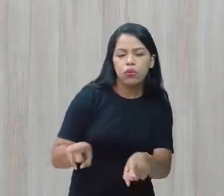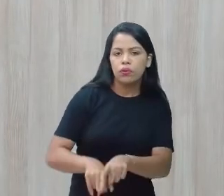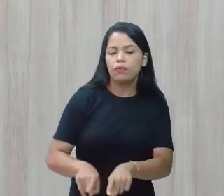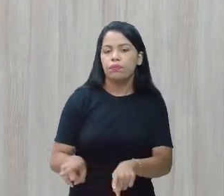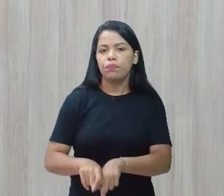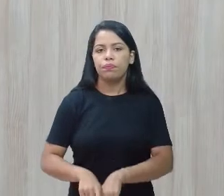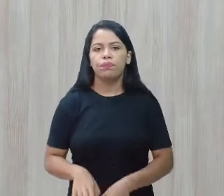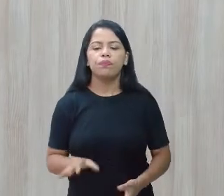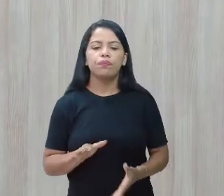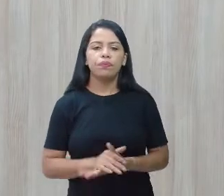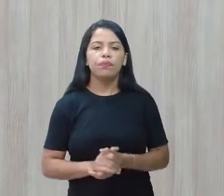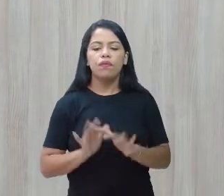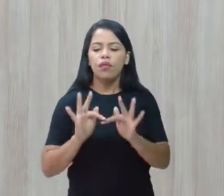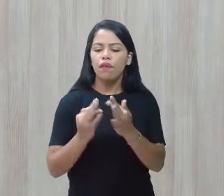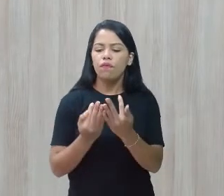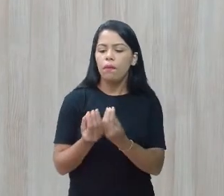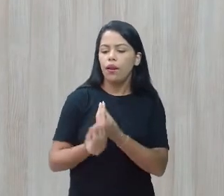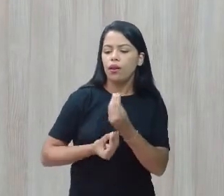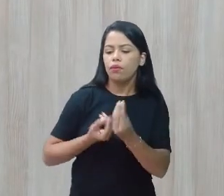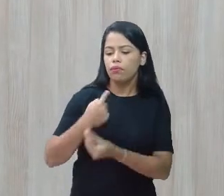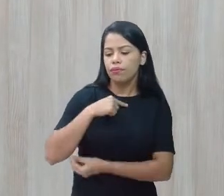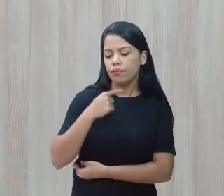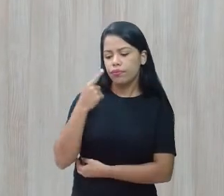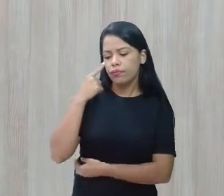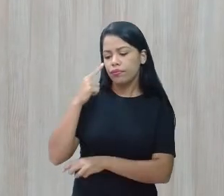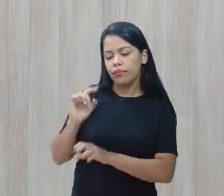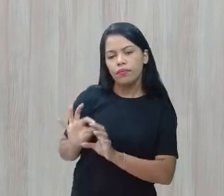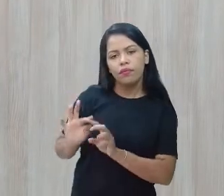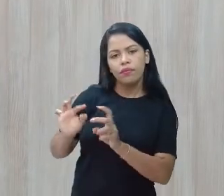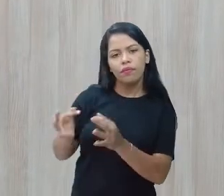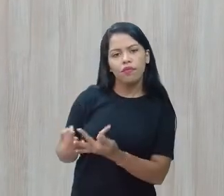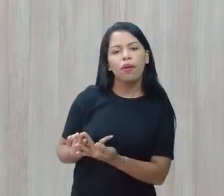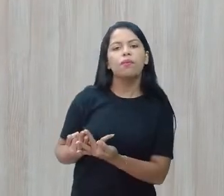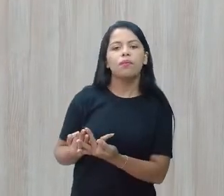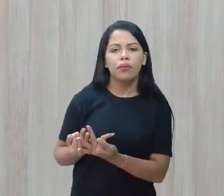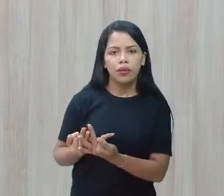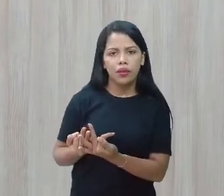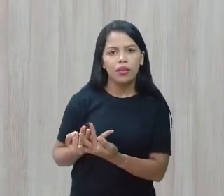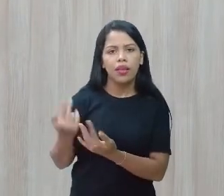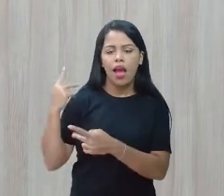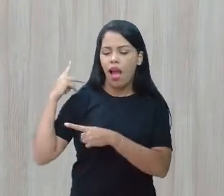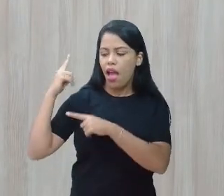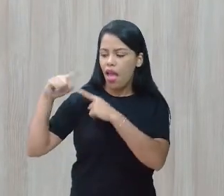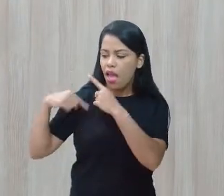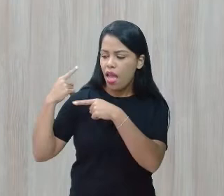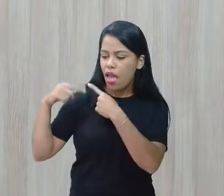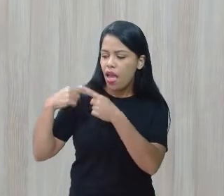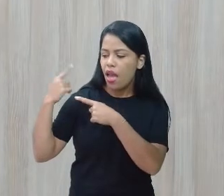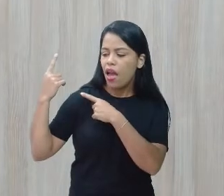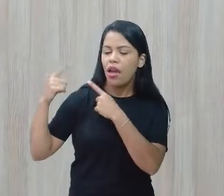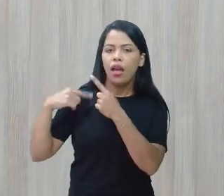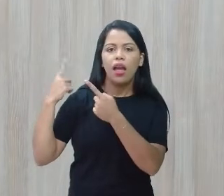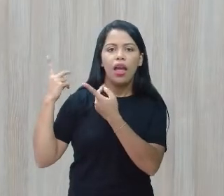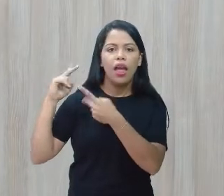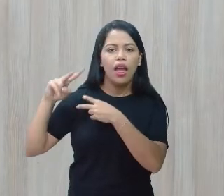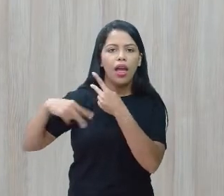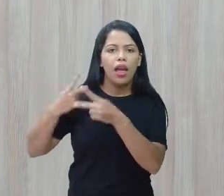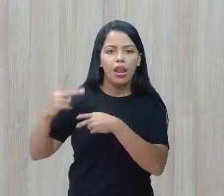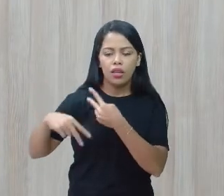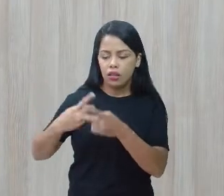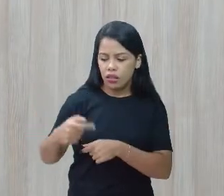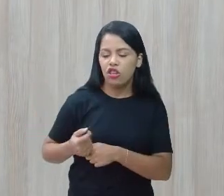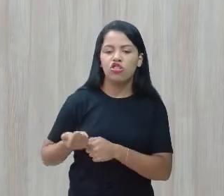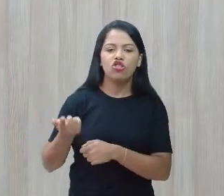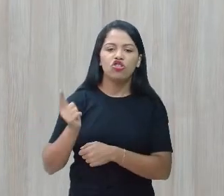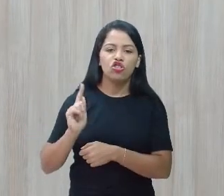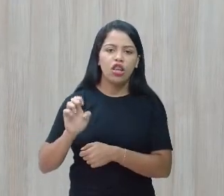família, como é que a gente está vendo aí essa questão da família, a herança? Que herança foi essa, professora, que nós herdamos?